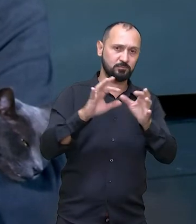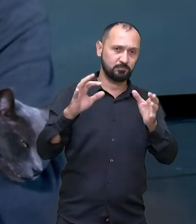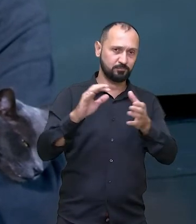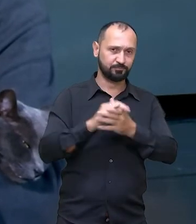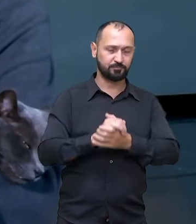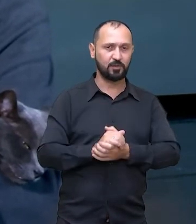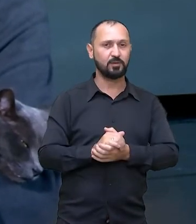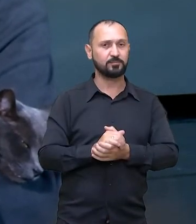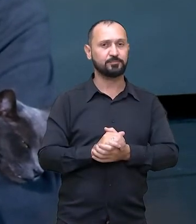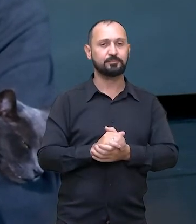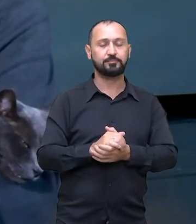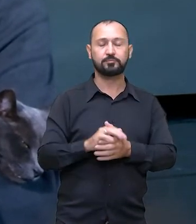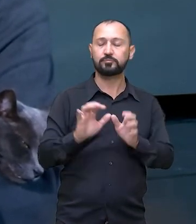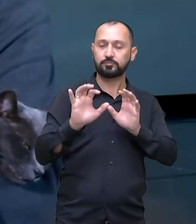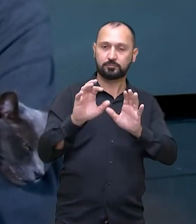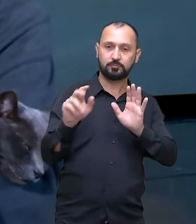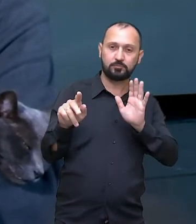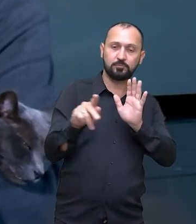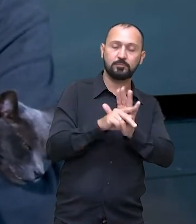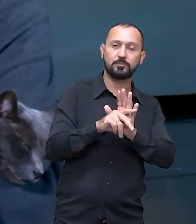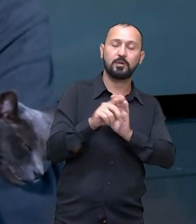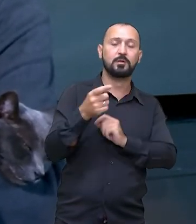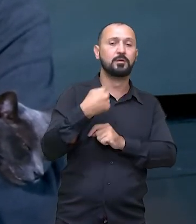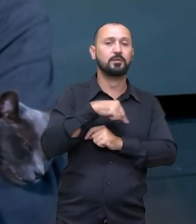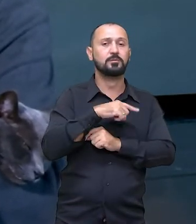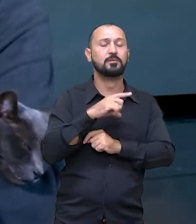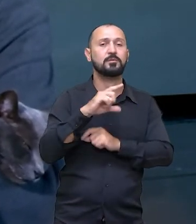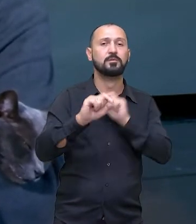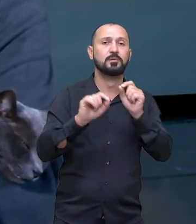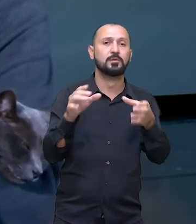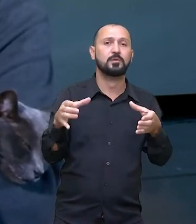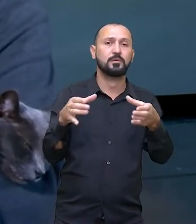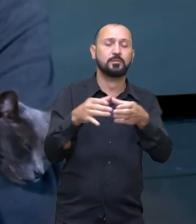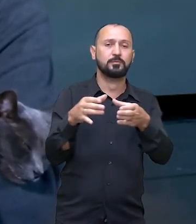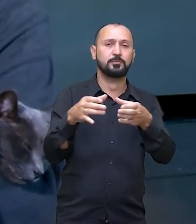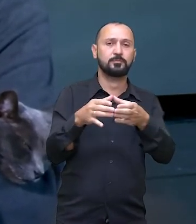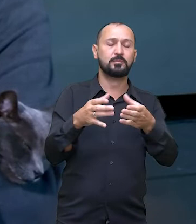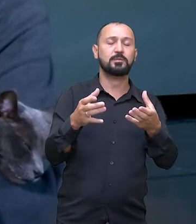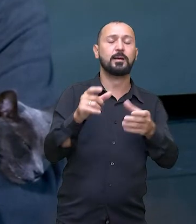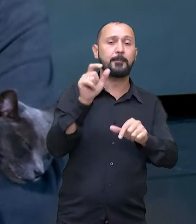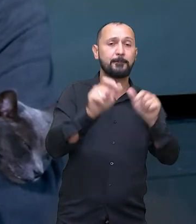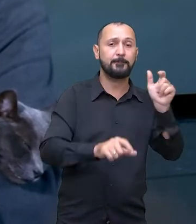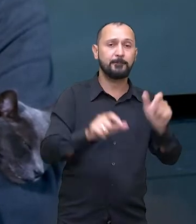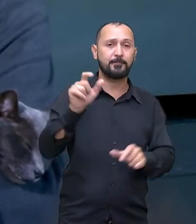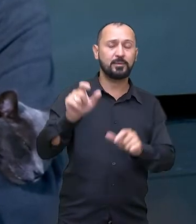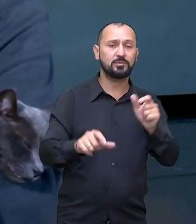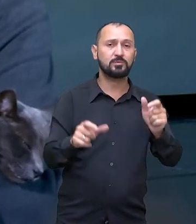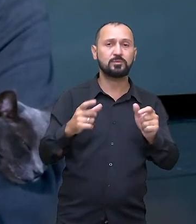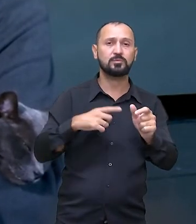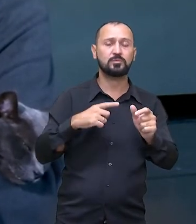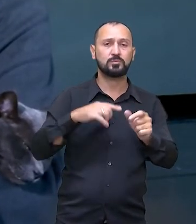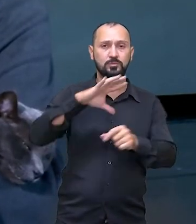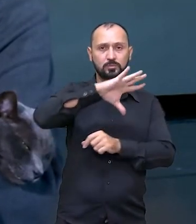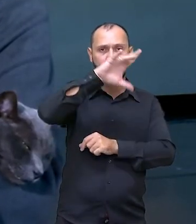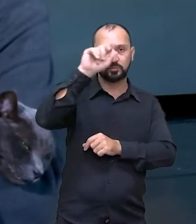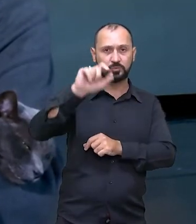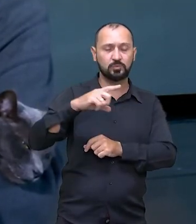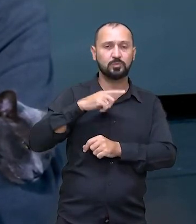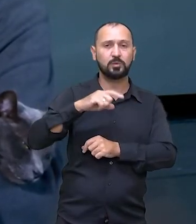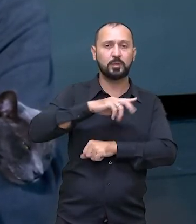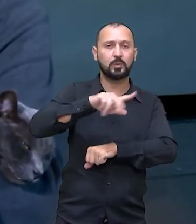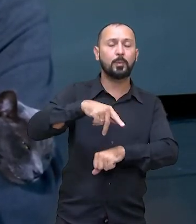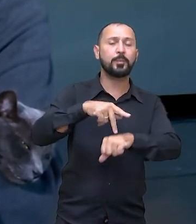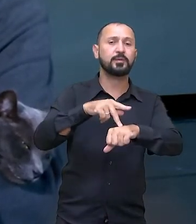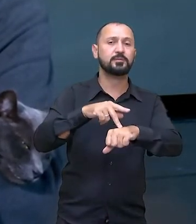que ele consegue fazer. E essa é a maneira dentro, eu acho que nós estamos com um grupo, poucas pessoas, e não é no Mato